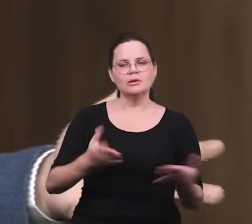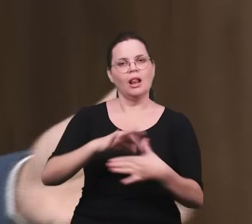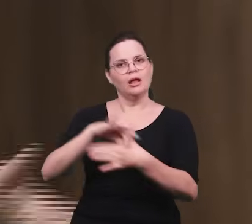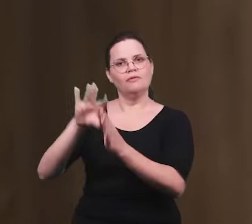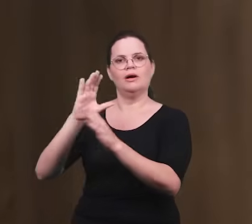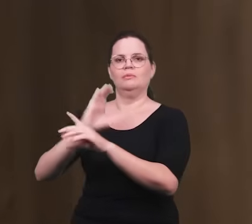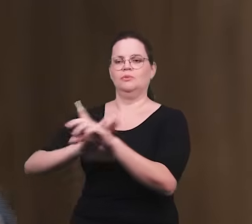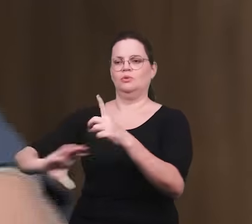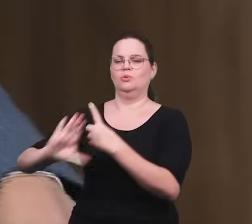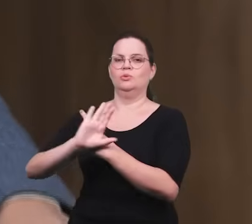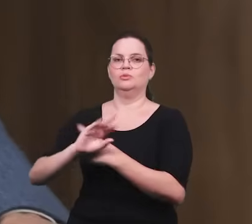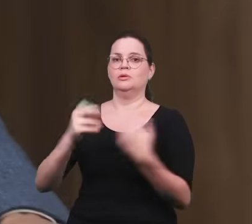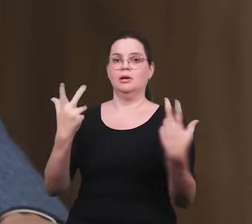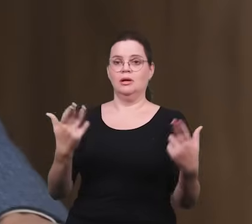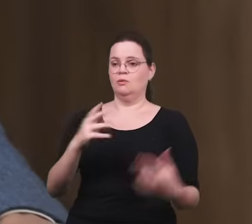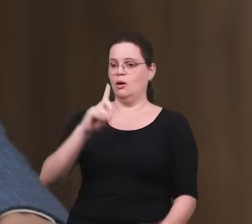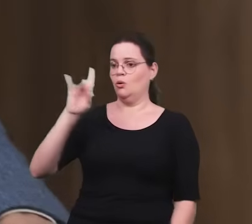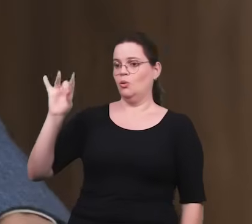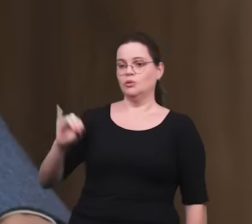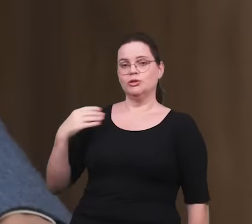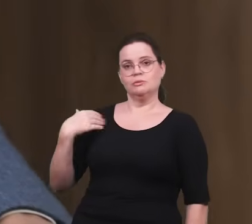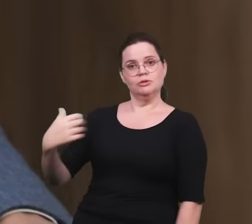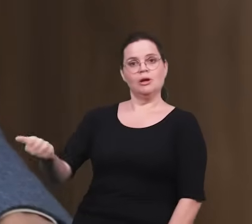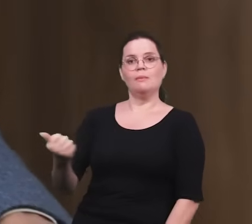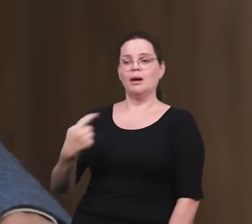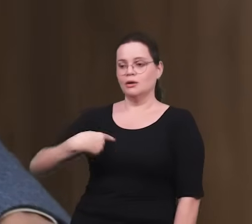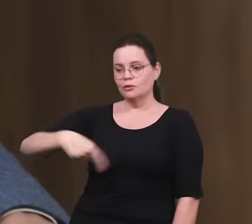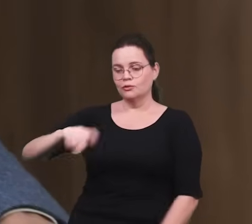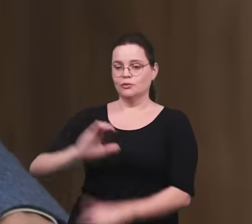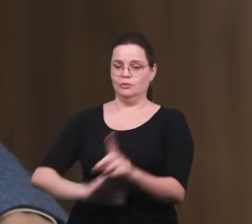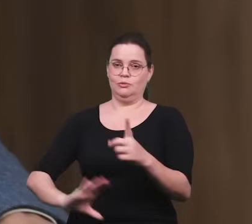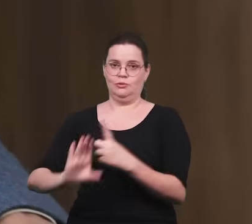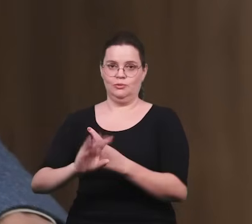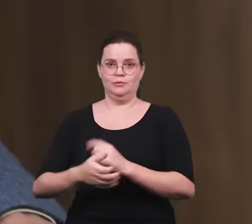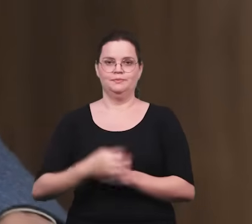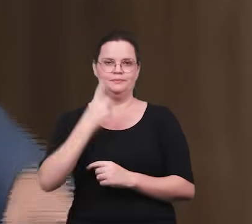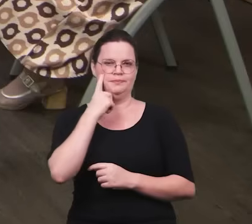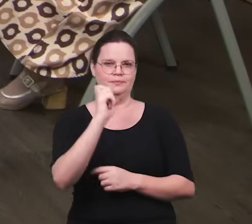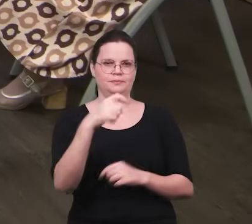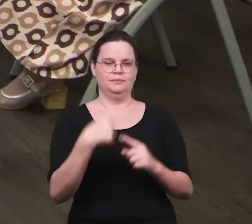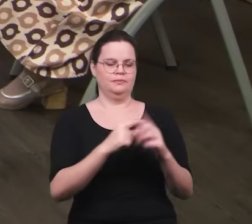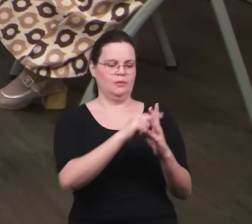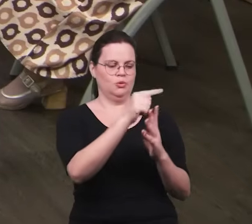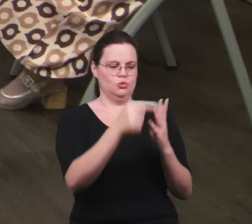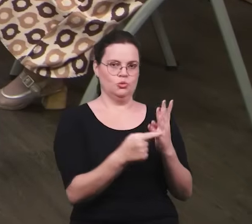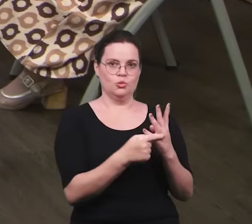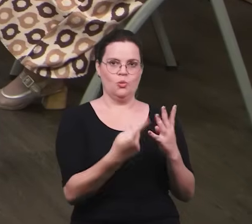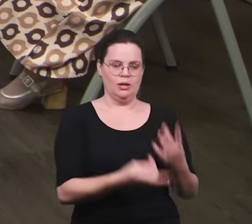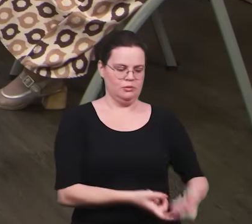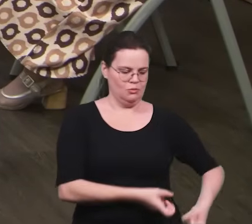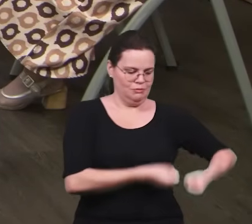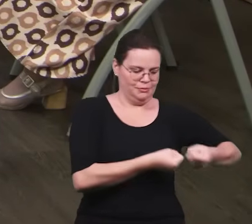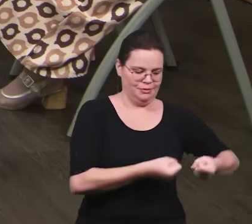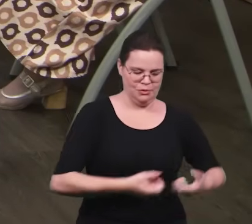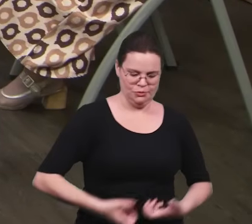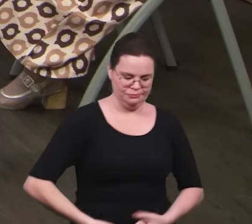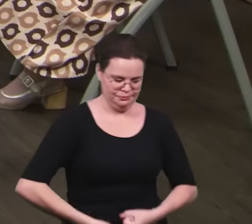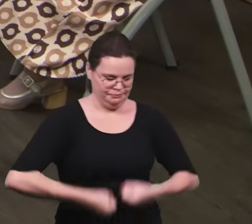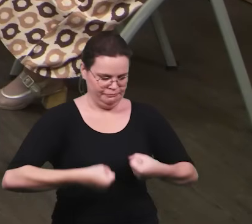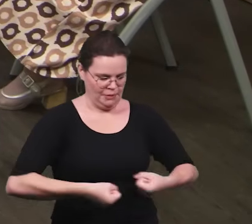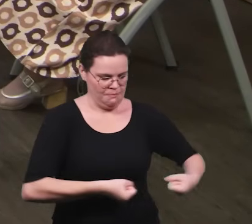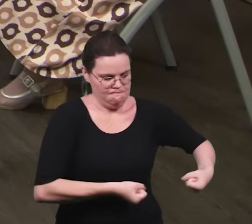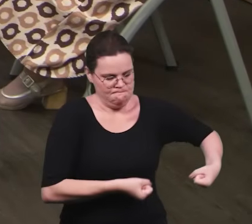levou, né? E algo interessante também, pastor Josias, é aqueles 4 ali, levando o